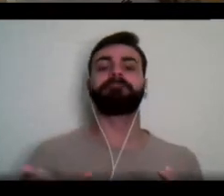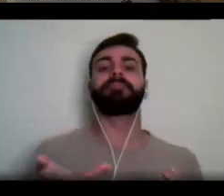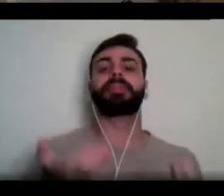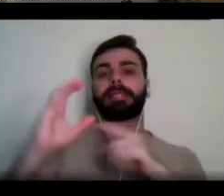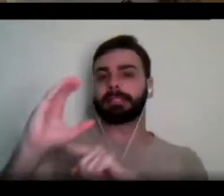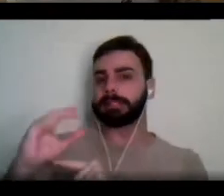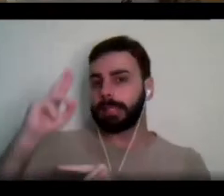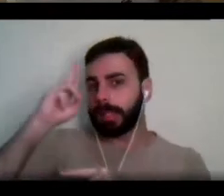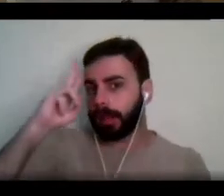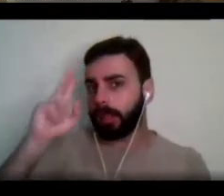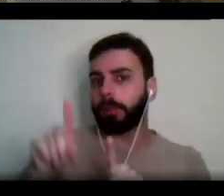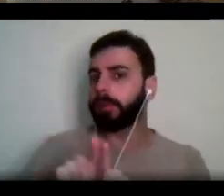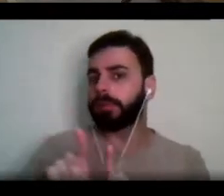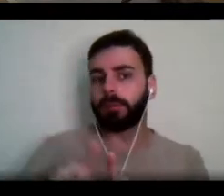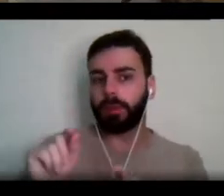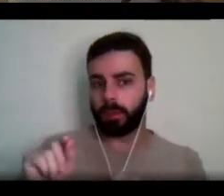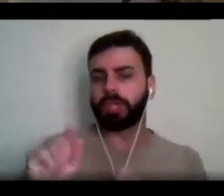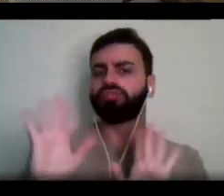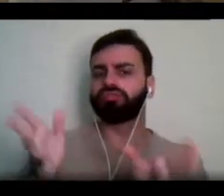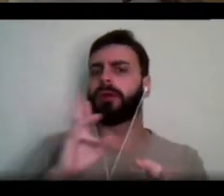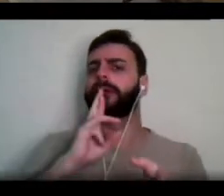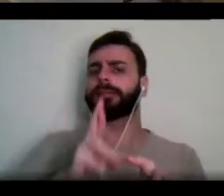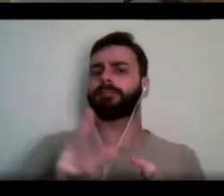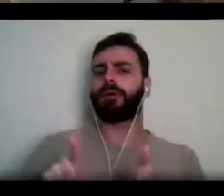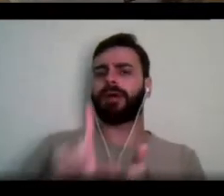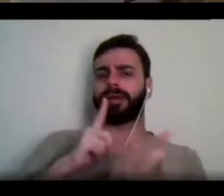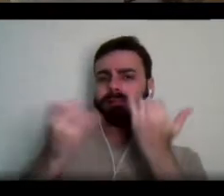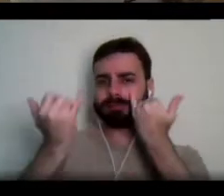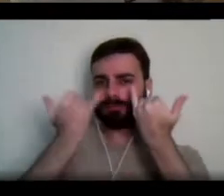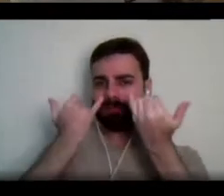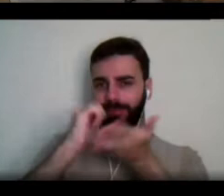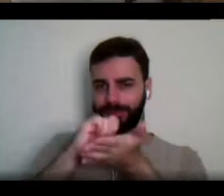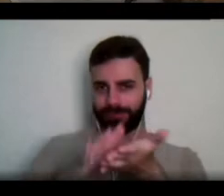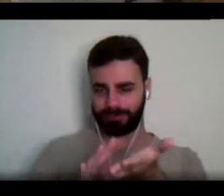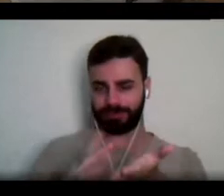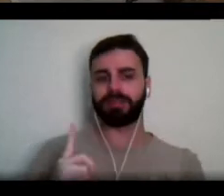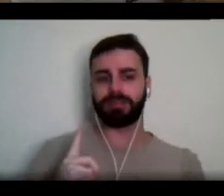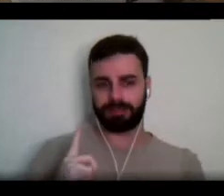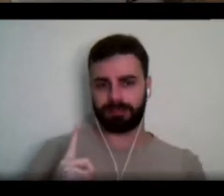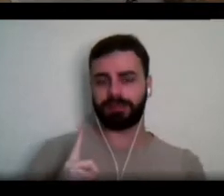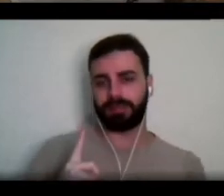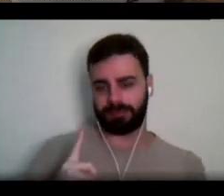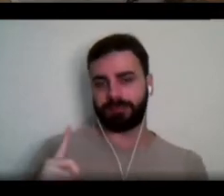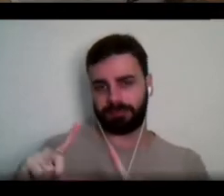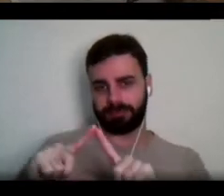25,1 quilômetro. E na etapa C, não se esqueçam, ele